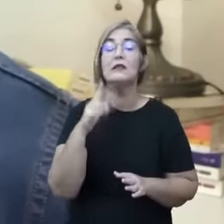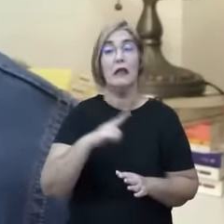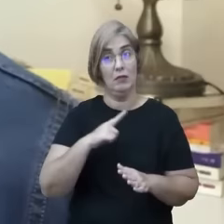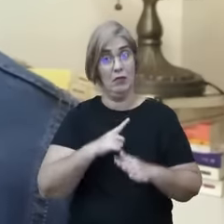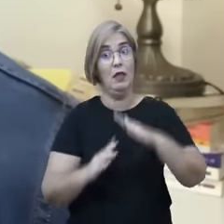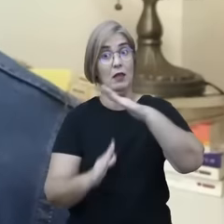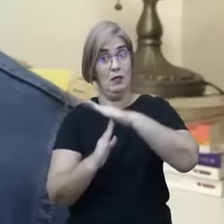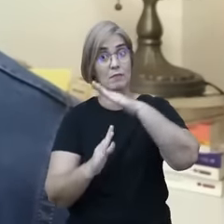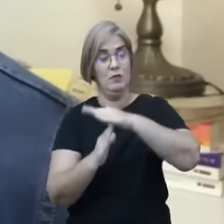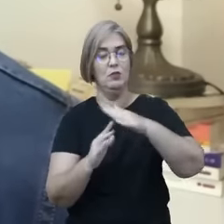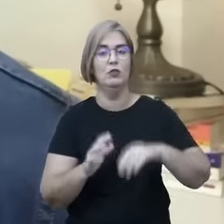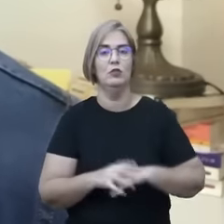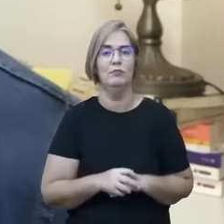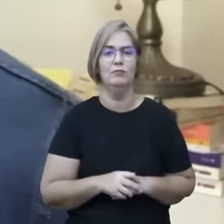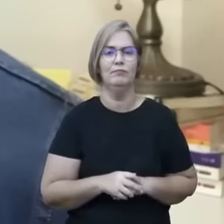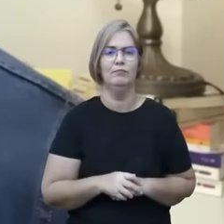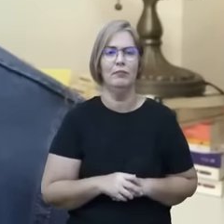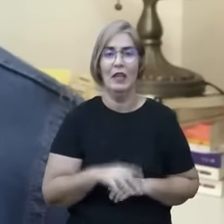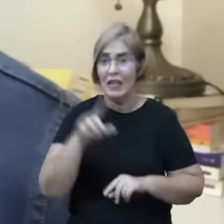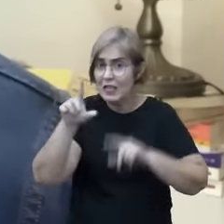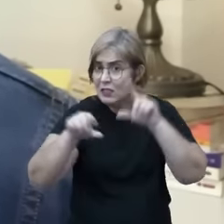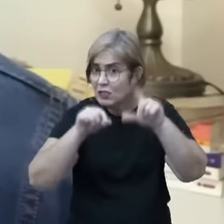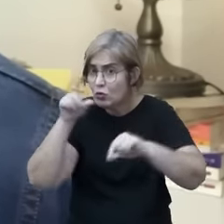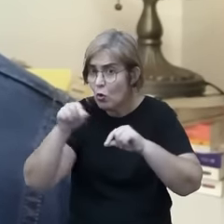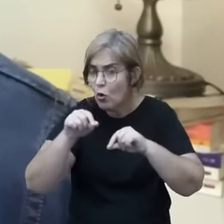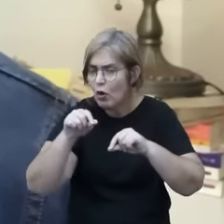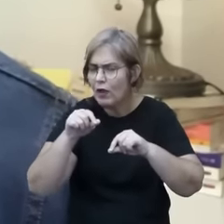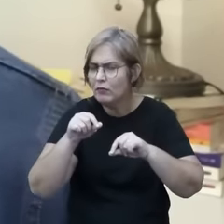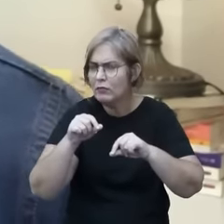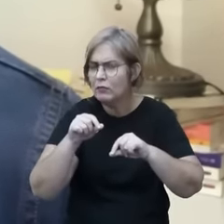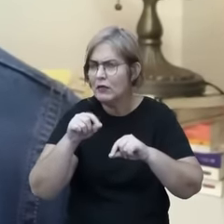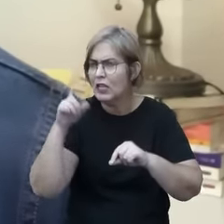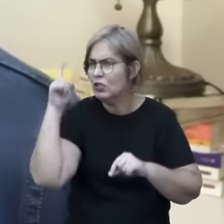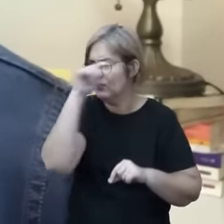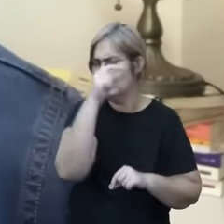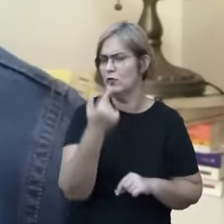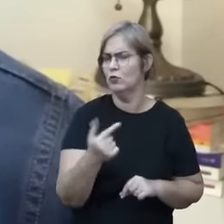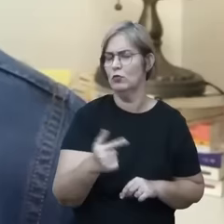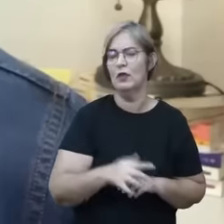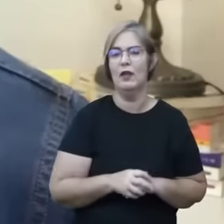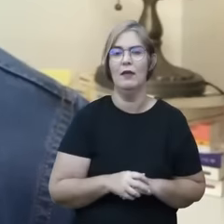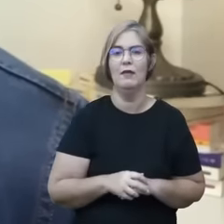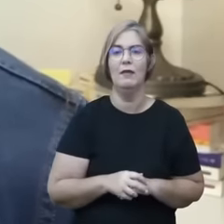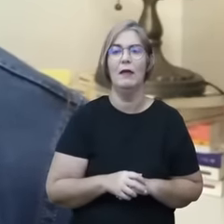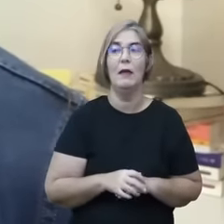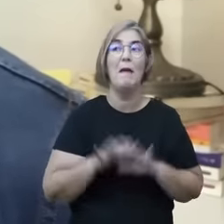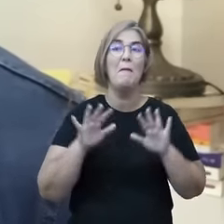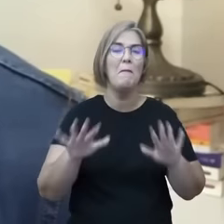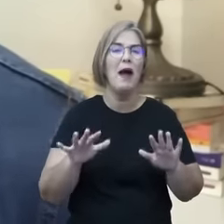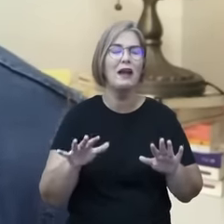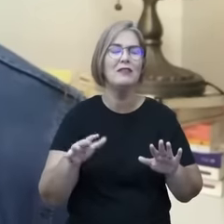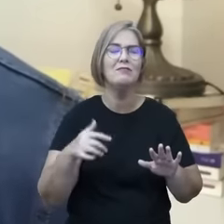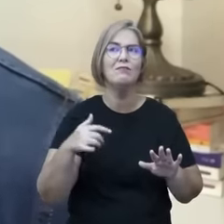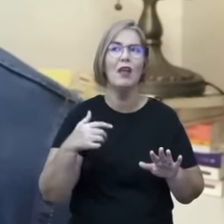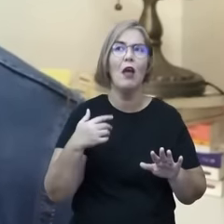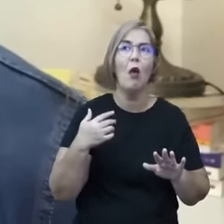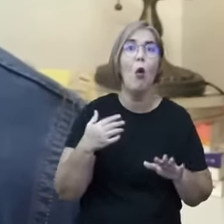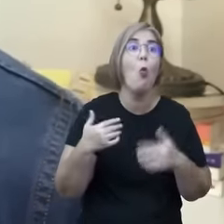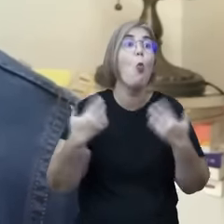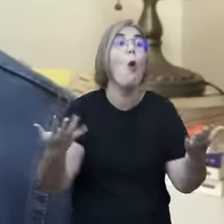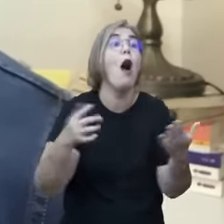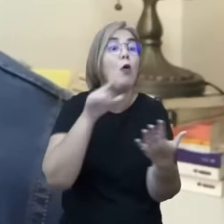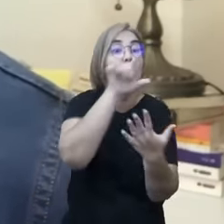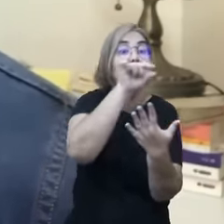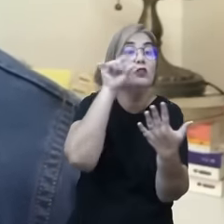A escolha não seria difícil, mas não há escolha. E então começa a amargura. O absurdo